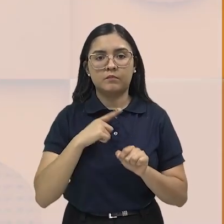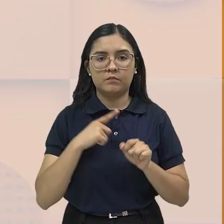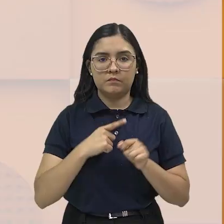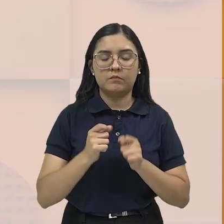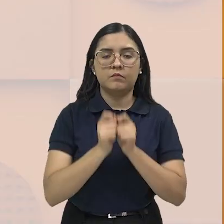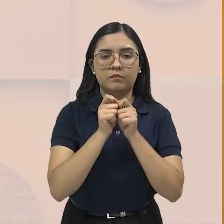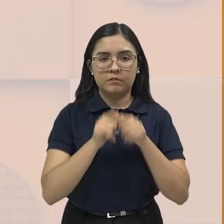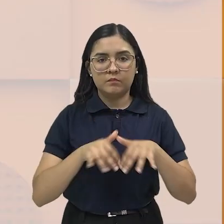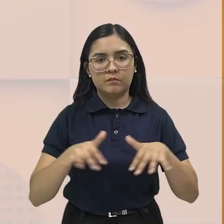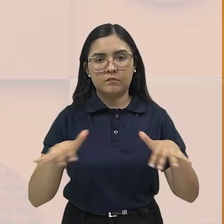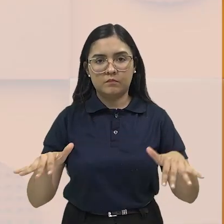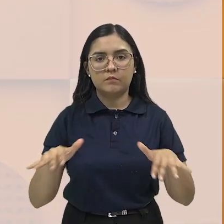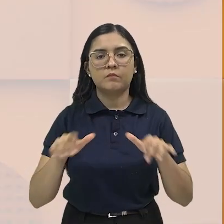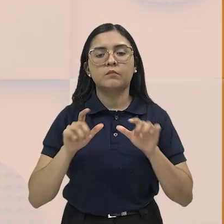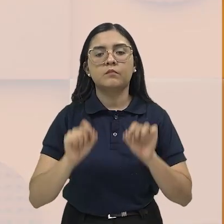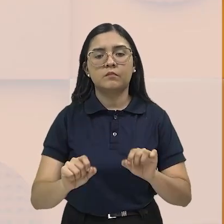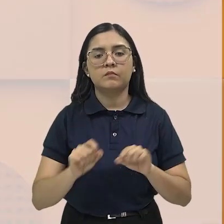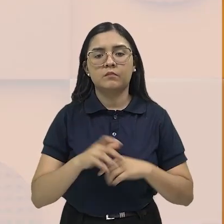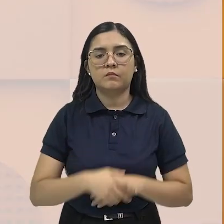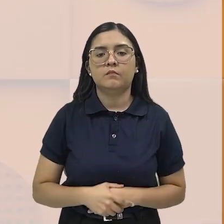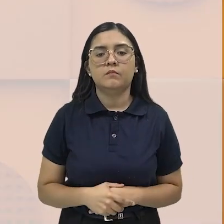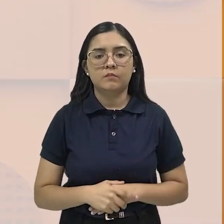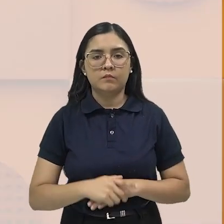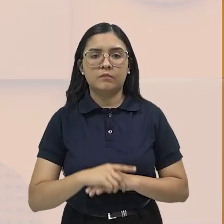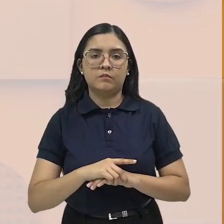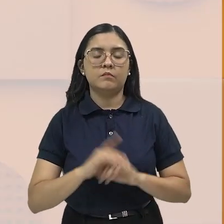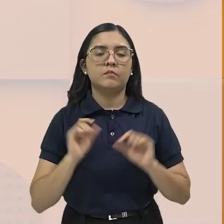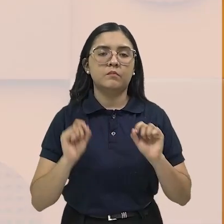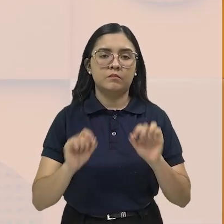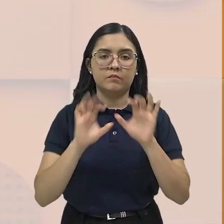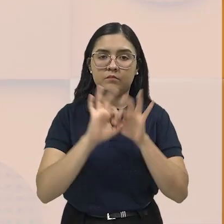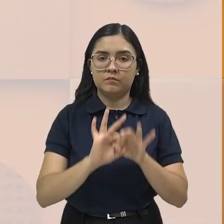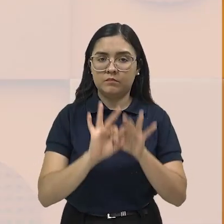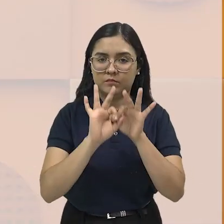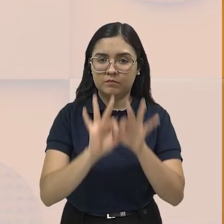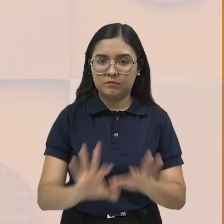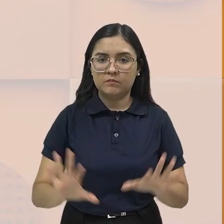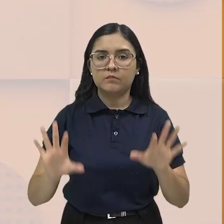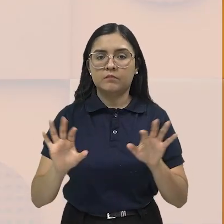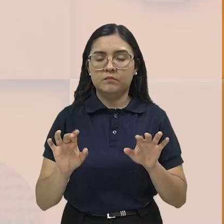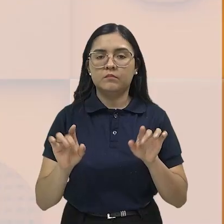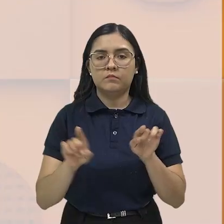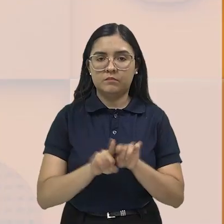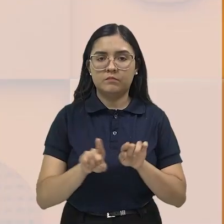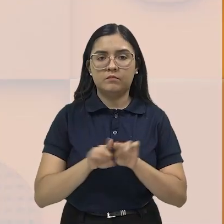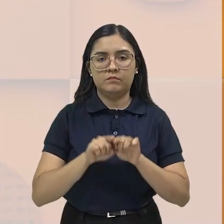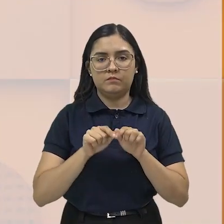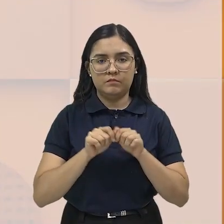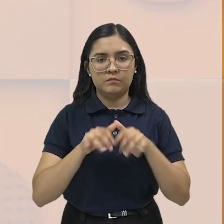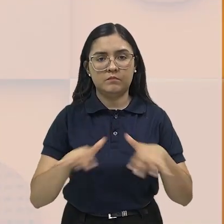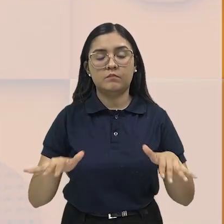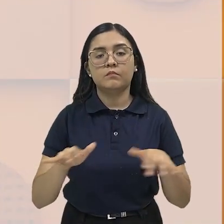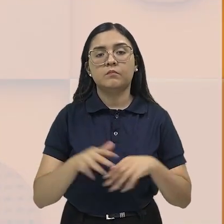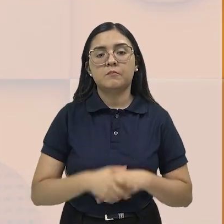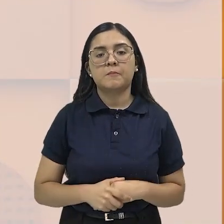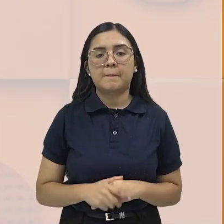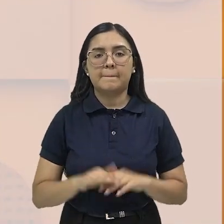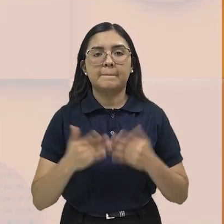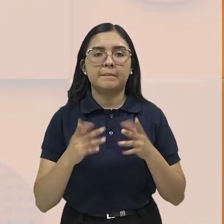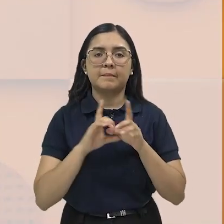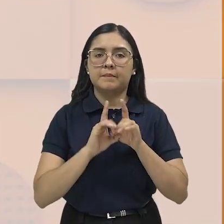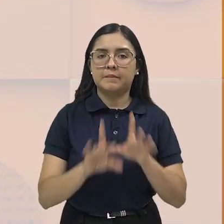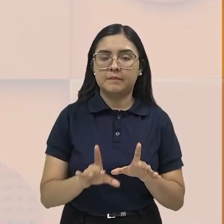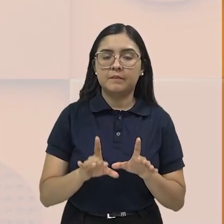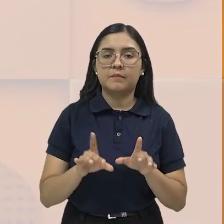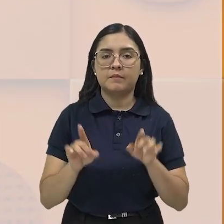seu ideal, o ideal de liberdade, que vai ser muito caro a eles e que vai ser pego ali das doutrinas